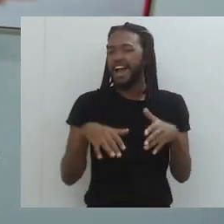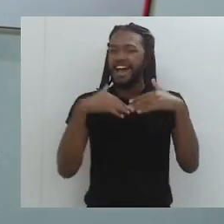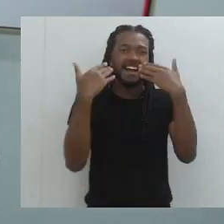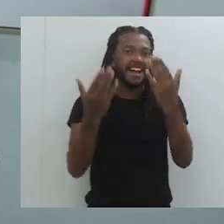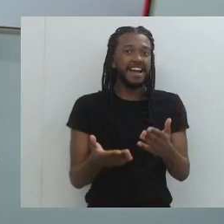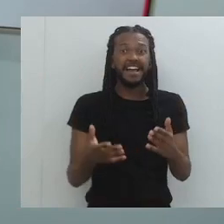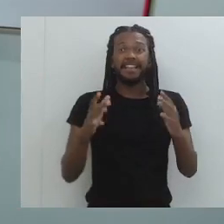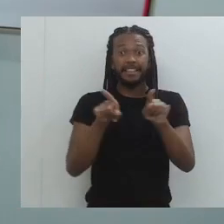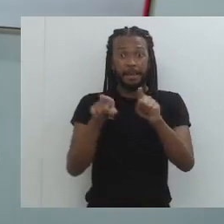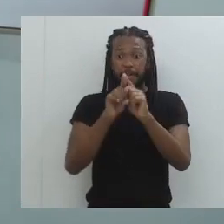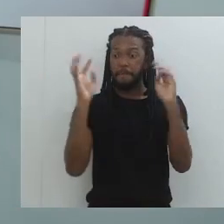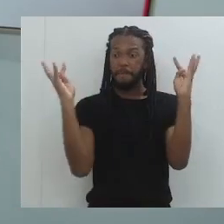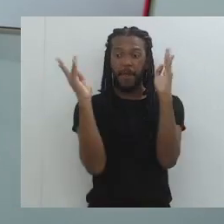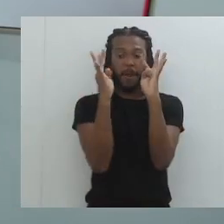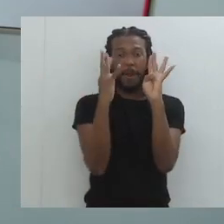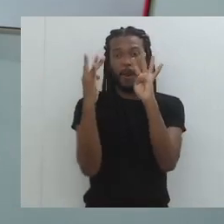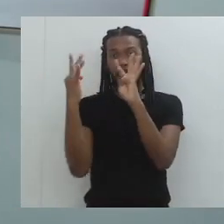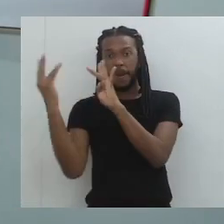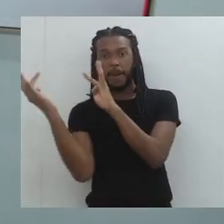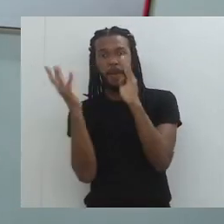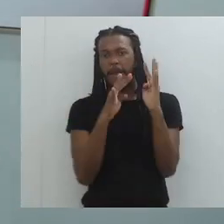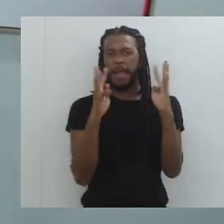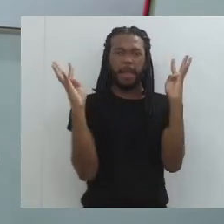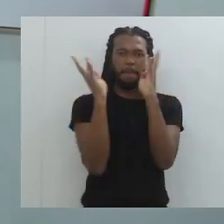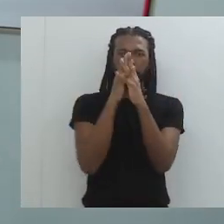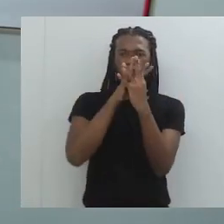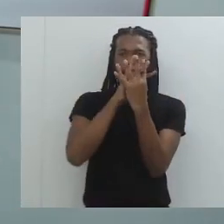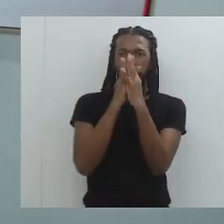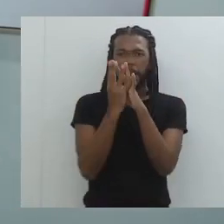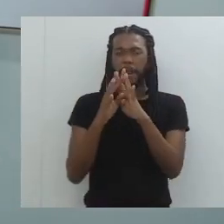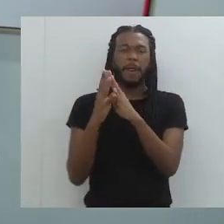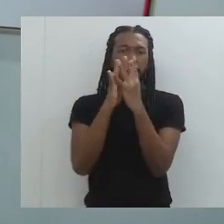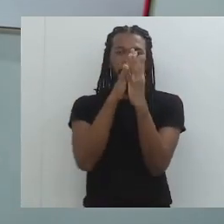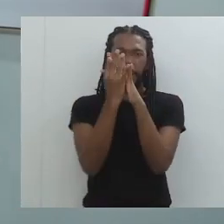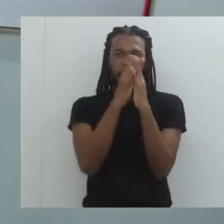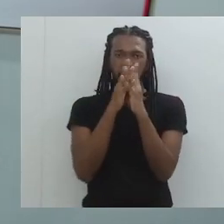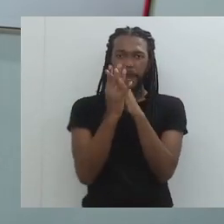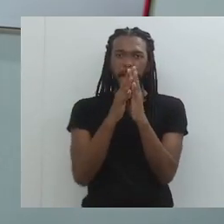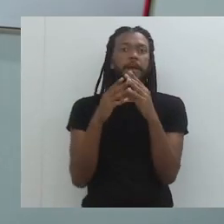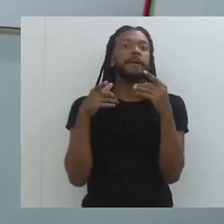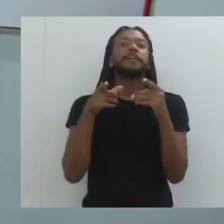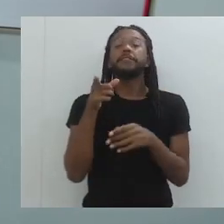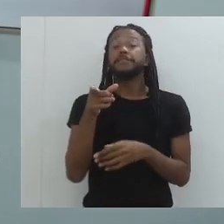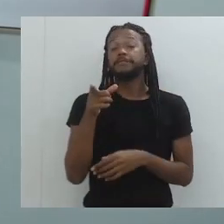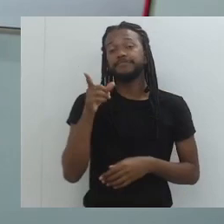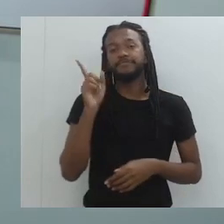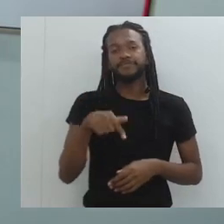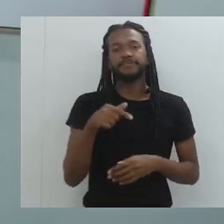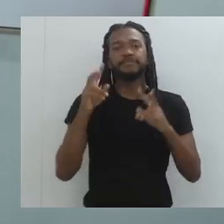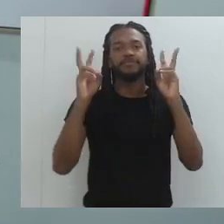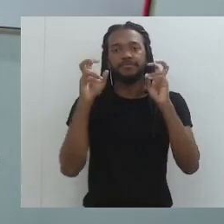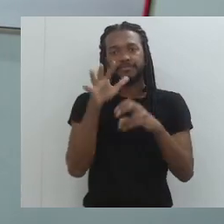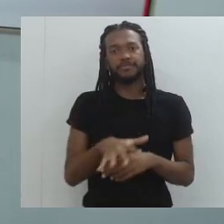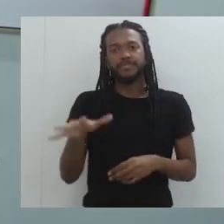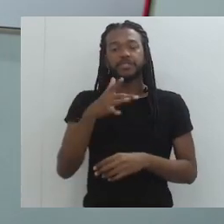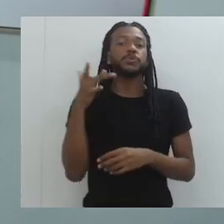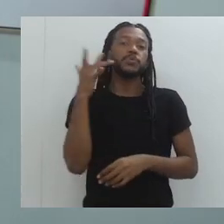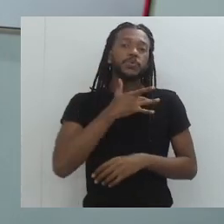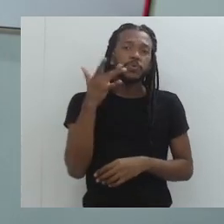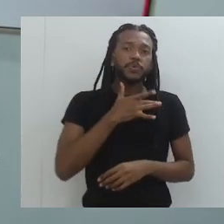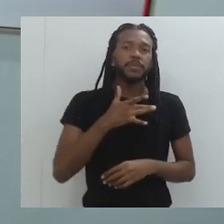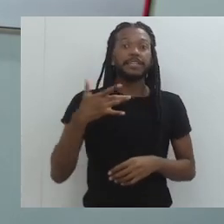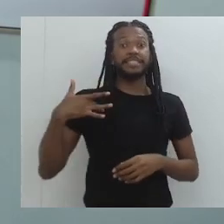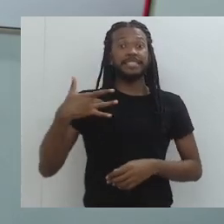equipe adversária também corria, mas aí a gente esbarrava nele e derrubava. Essa questão gostosa